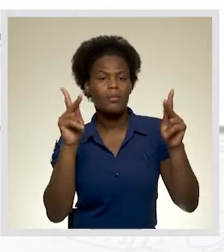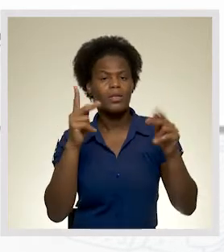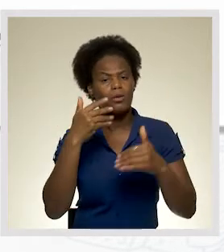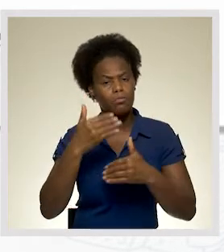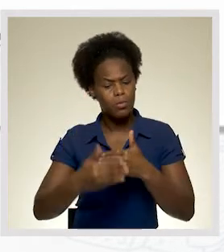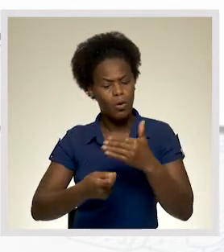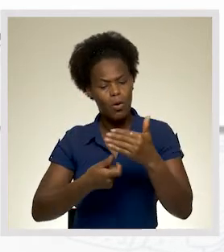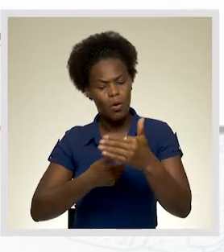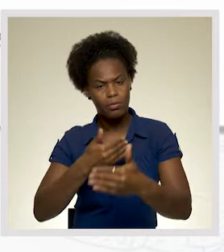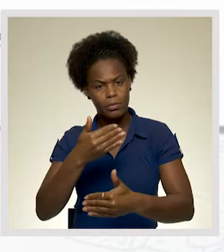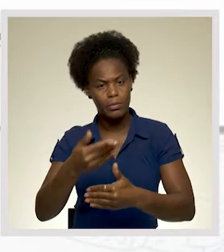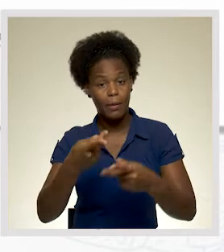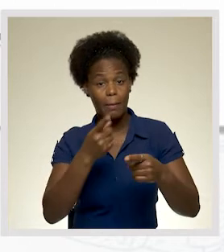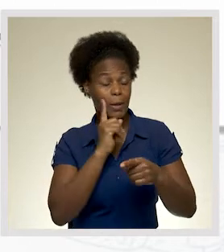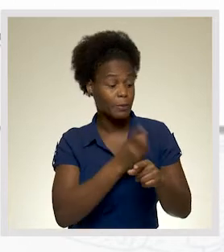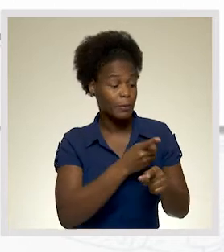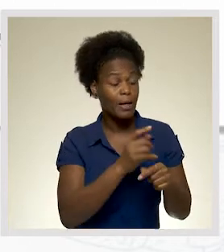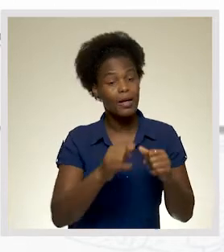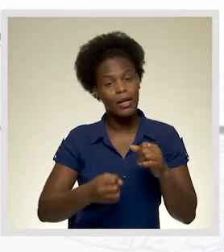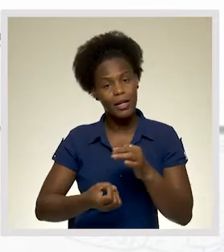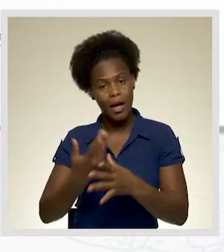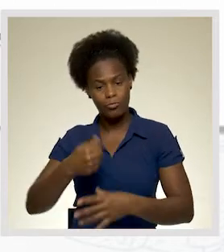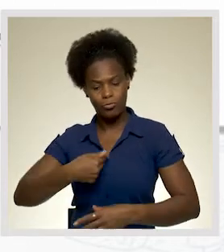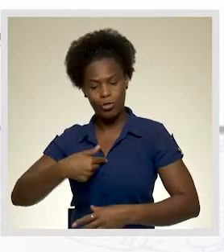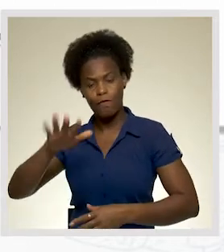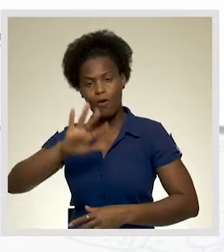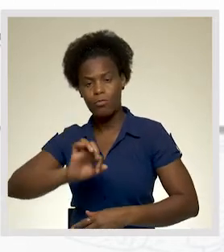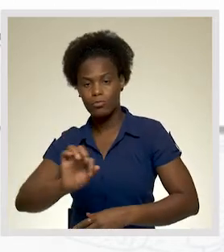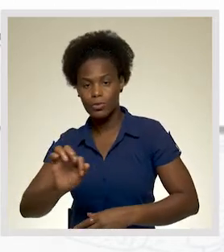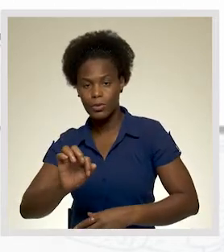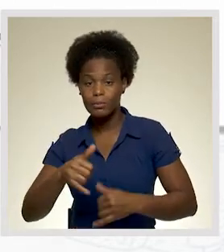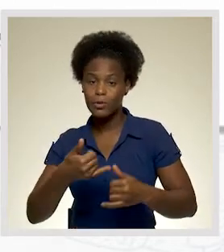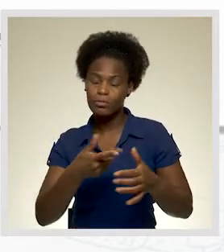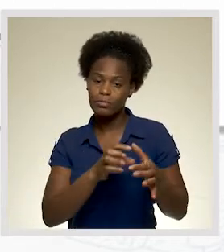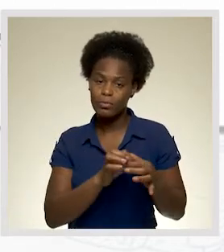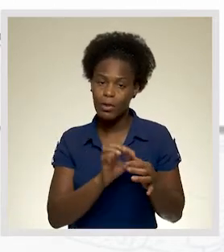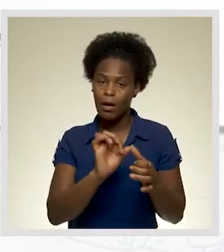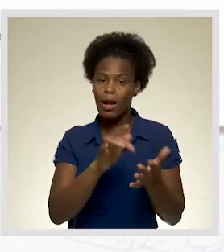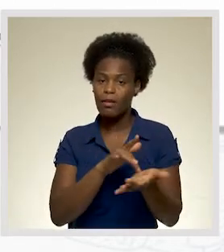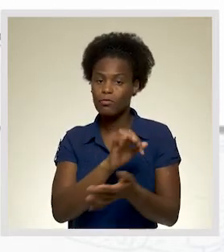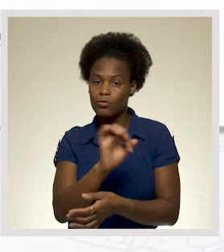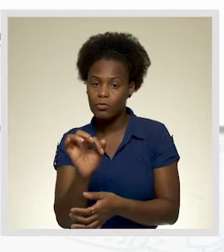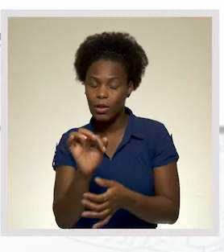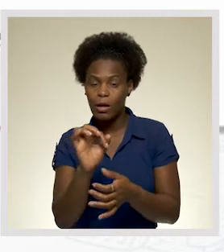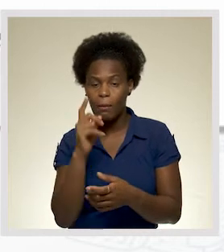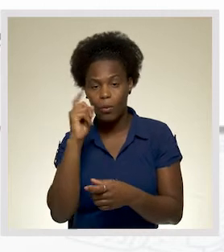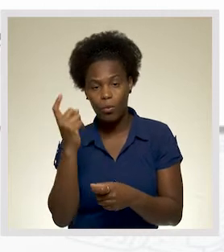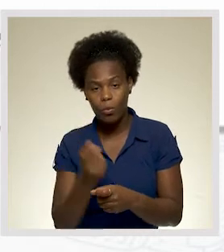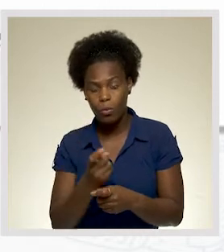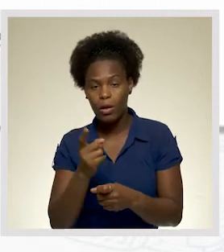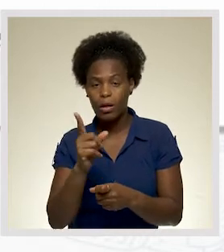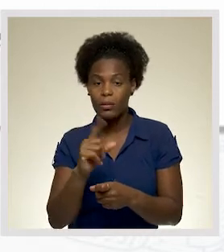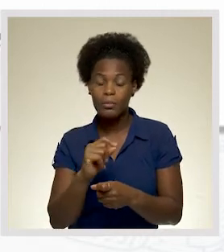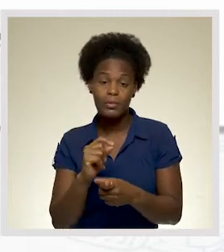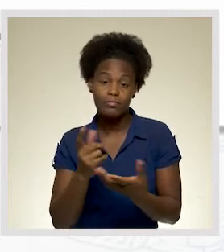da mesma e criando o seu próprio estilo. Culminou as suas obras na procura e catarse da